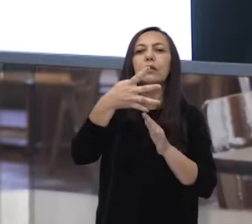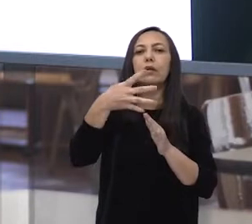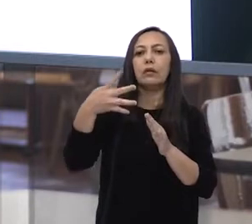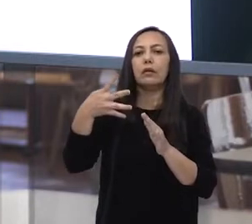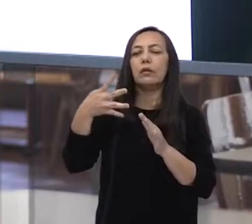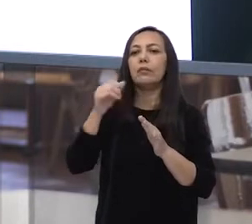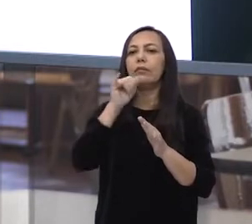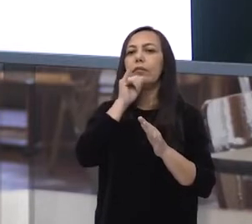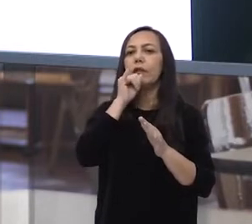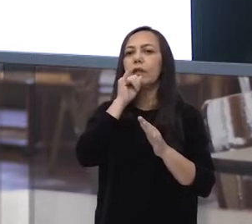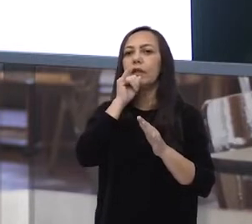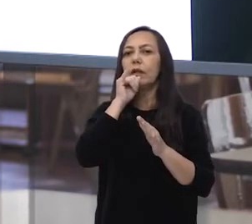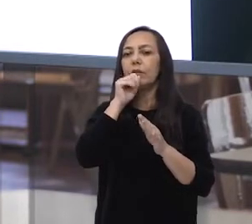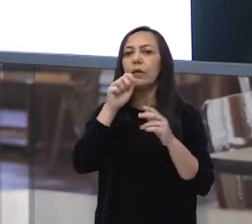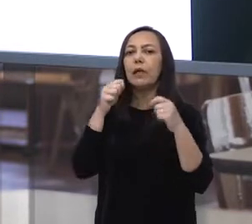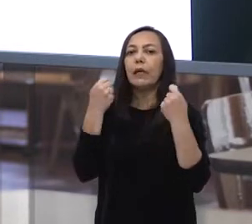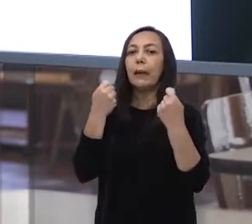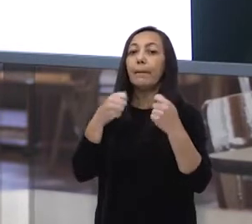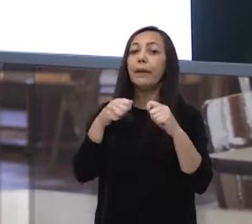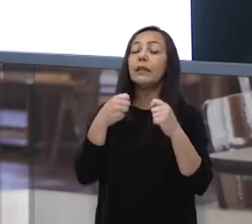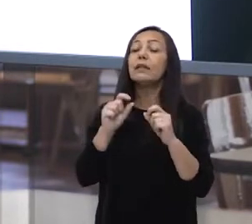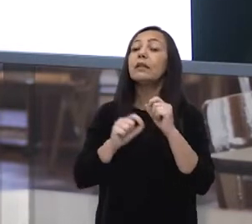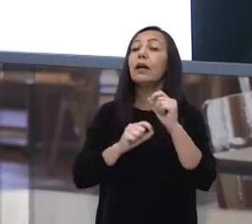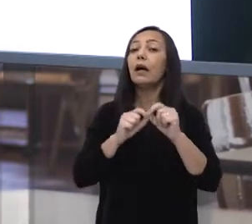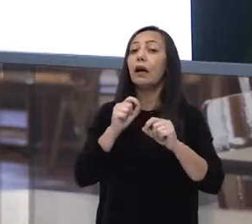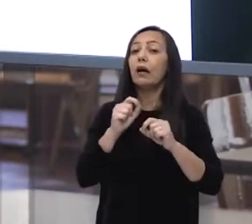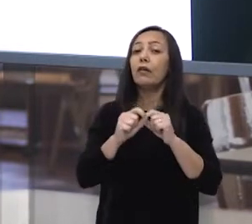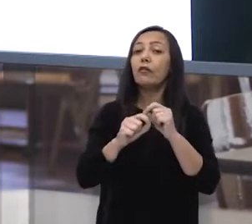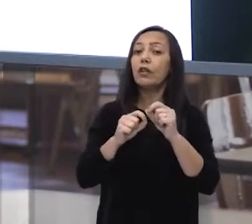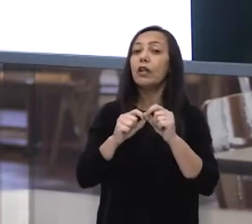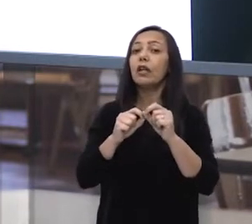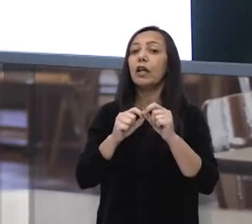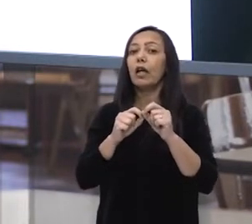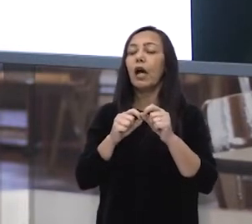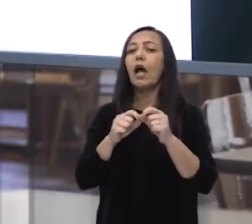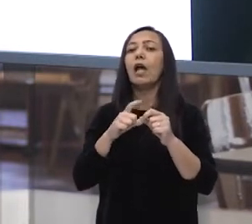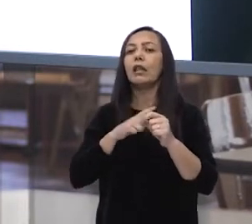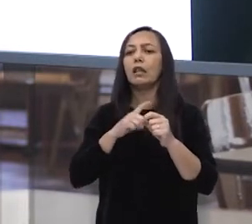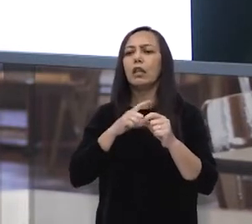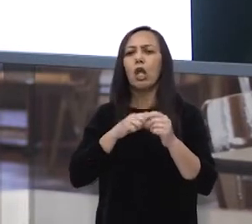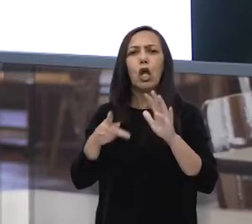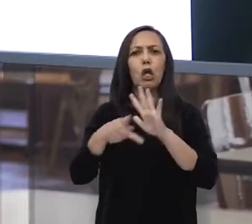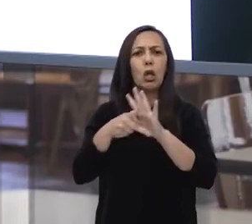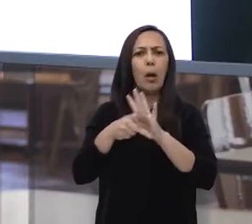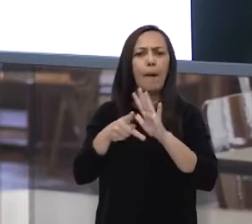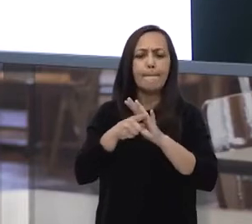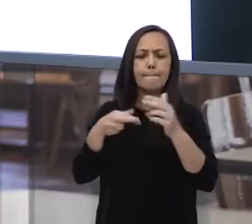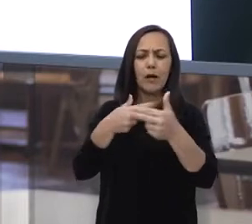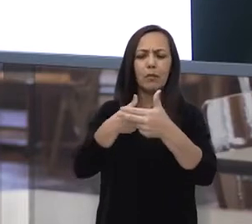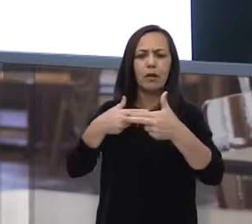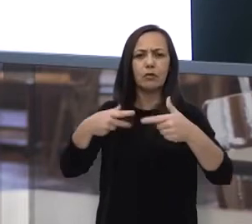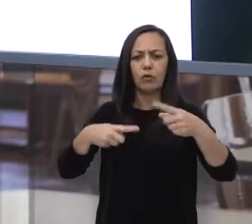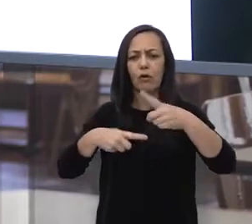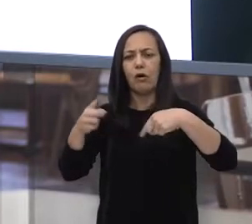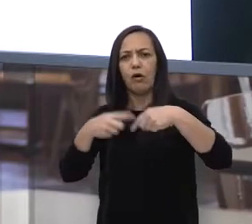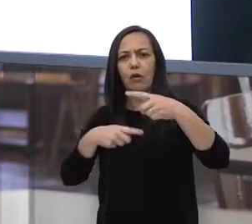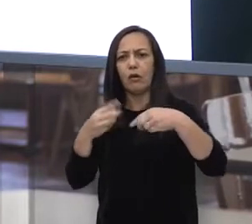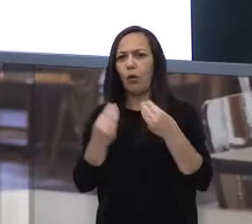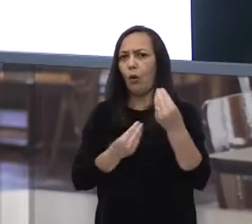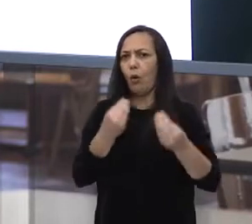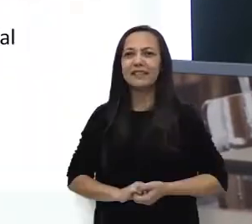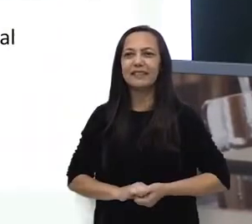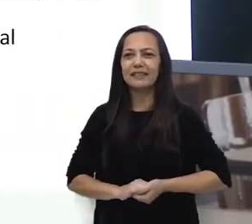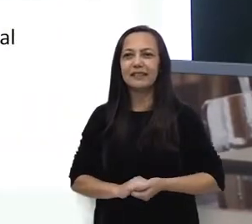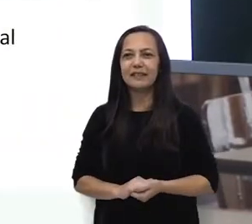estrangeiros, forçando o mercado interno a produzir seus próprios gêneros. Mas produzir como? Se não existia